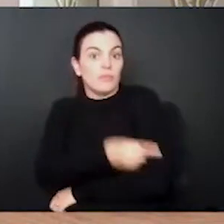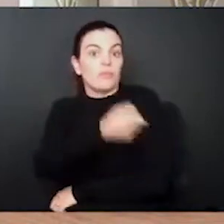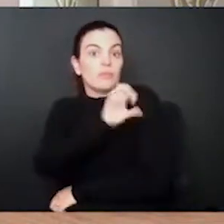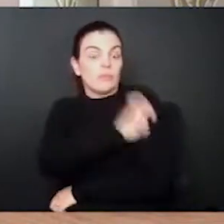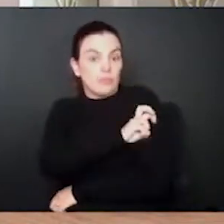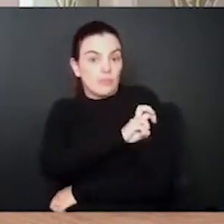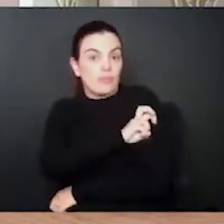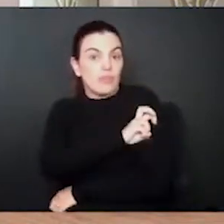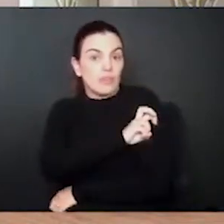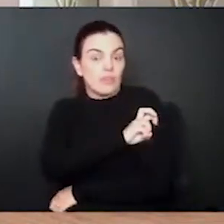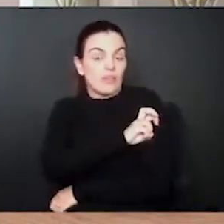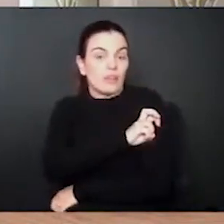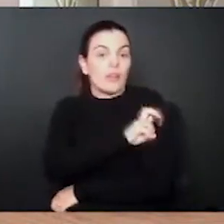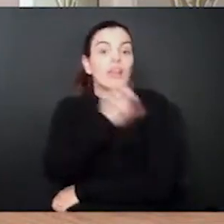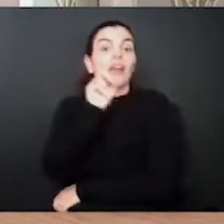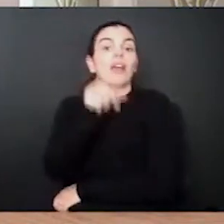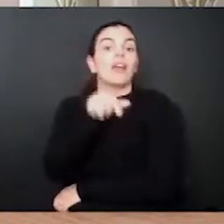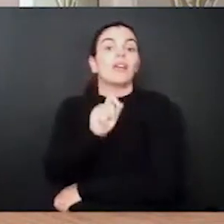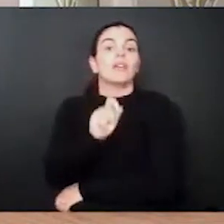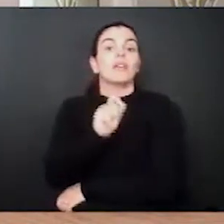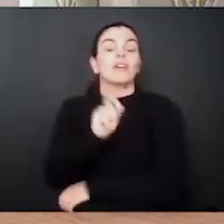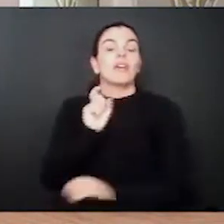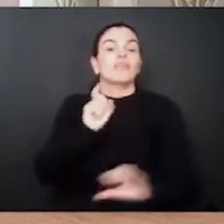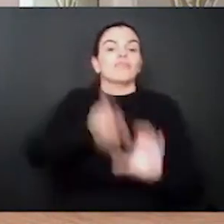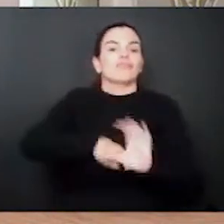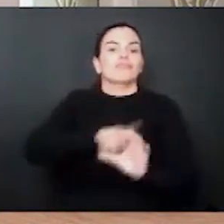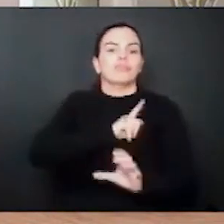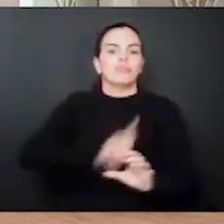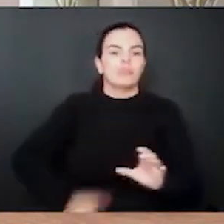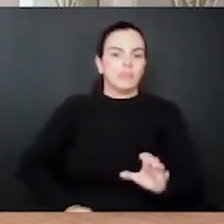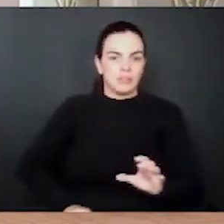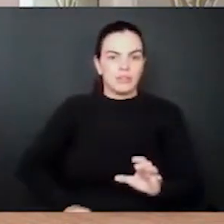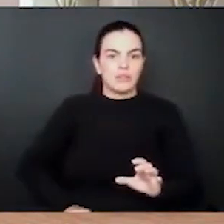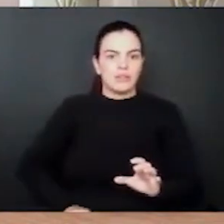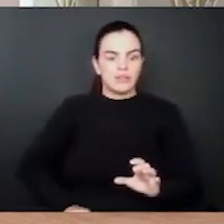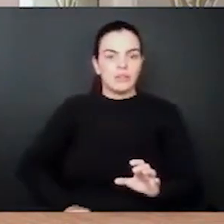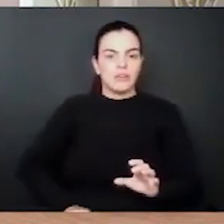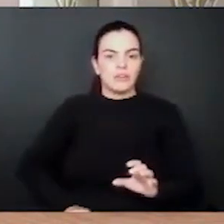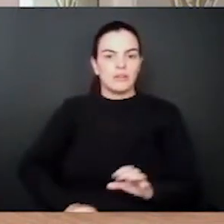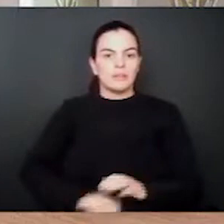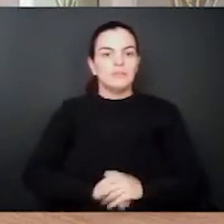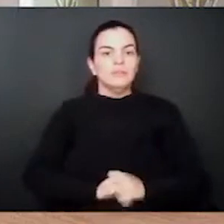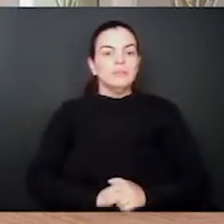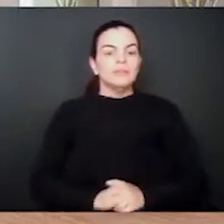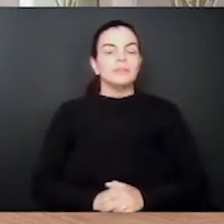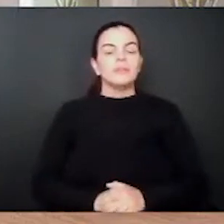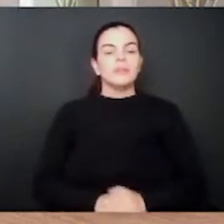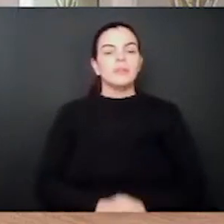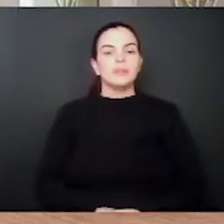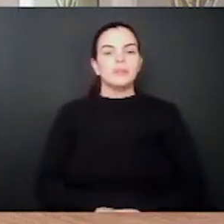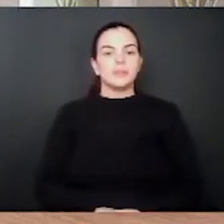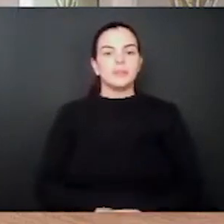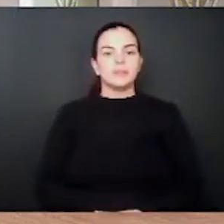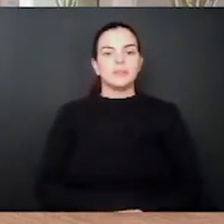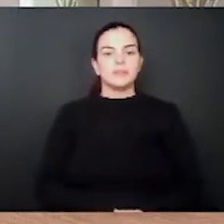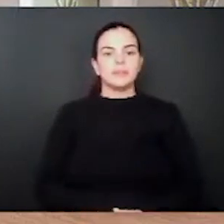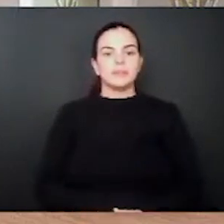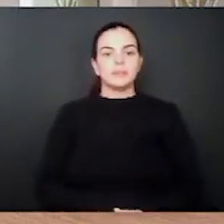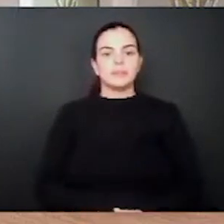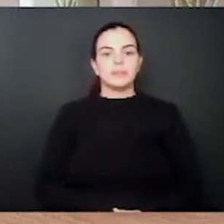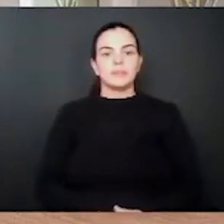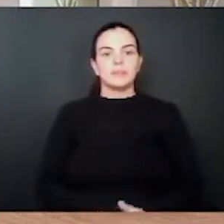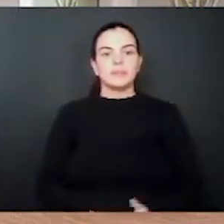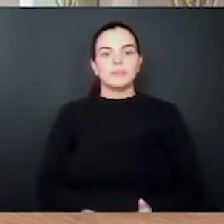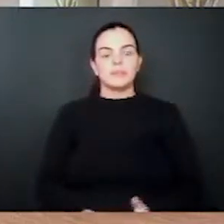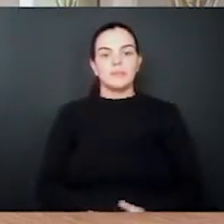tem 9 escolas do fundamental 2, que não é da sua responsabilidade, mas que o município banca. O fundamental 2,